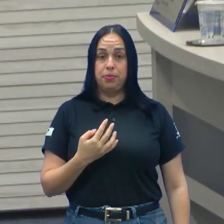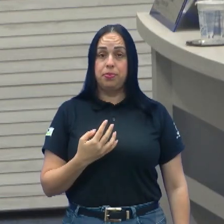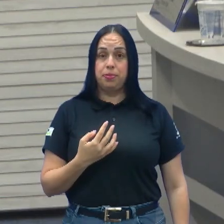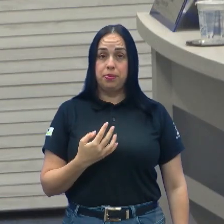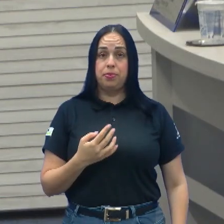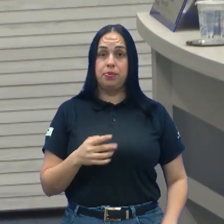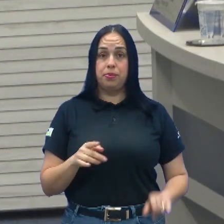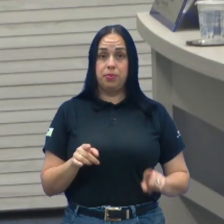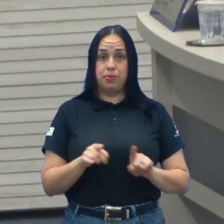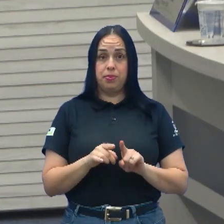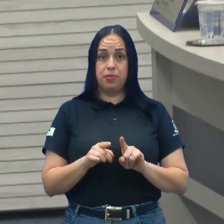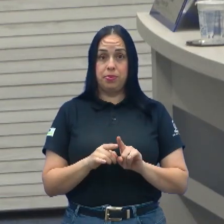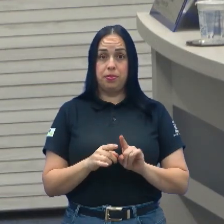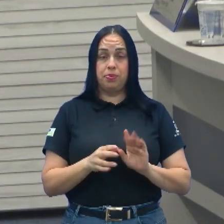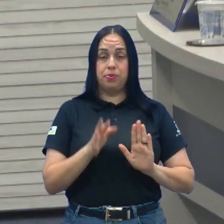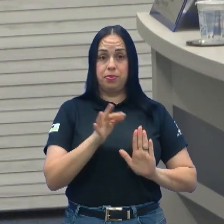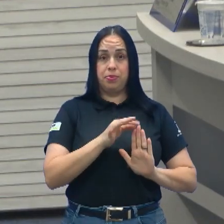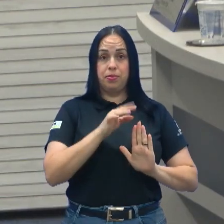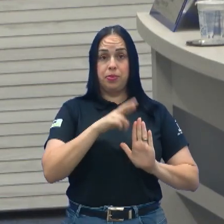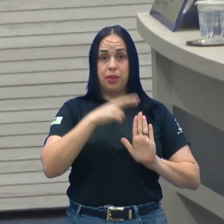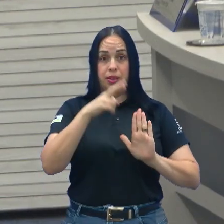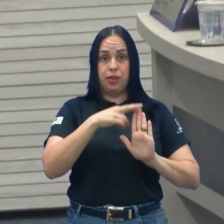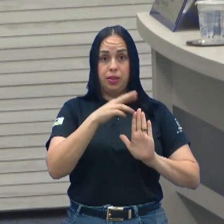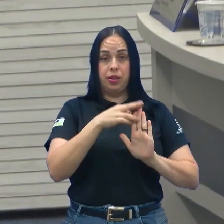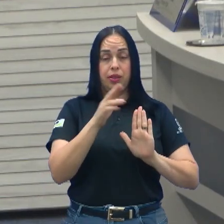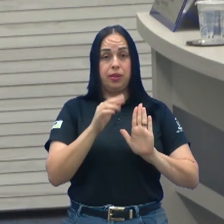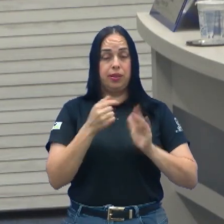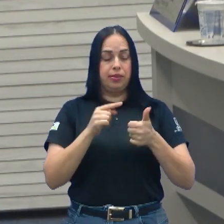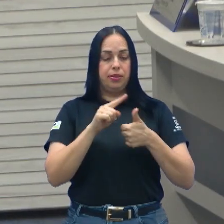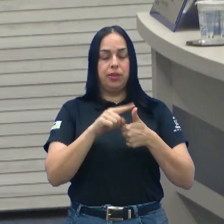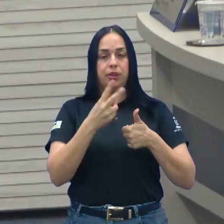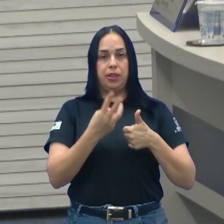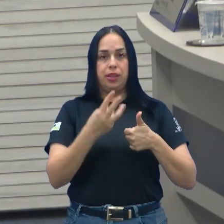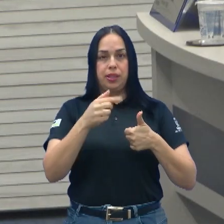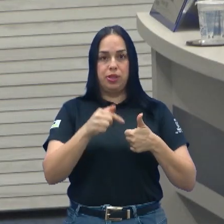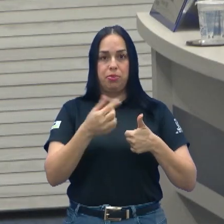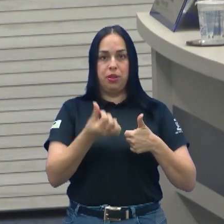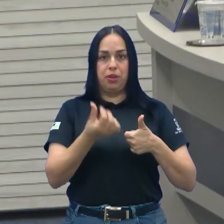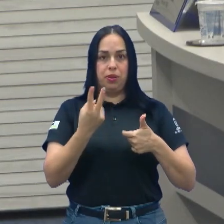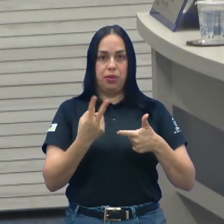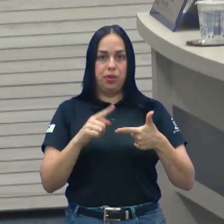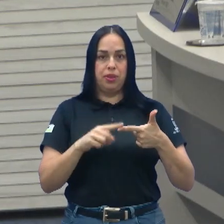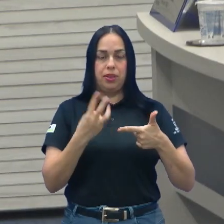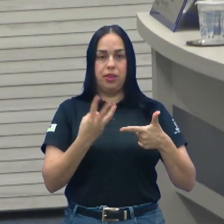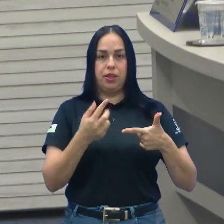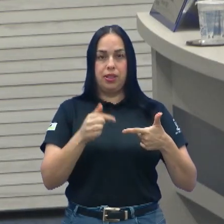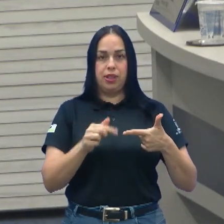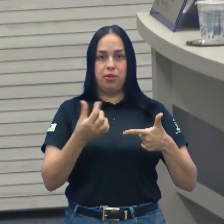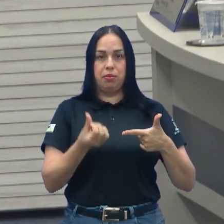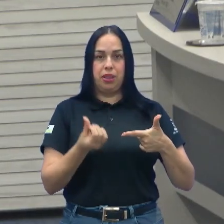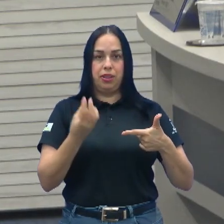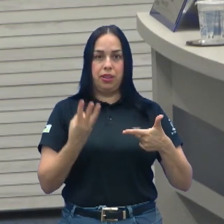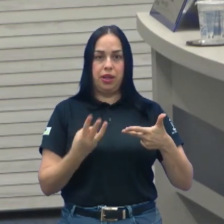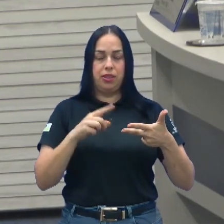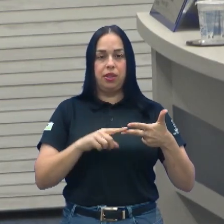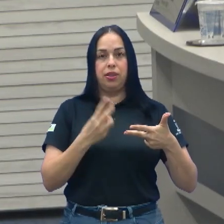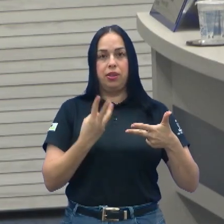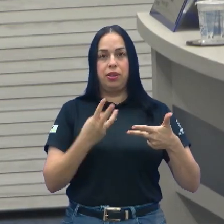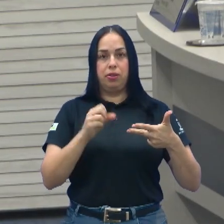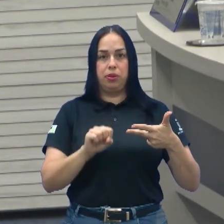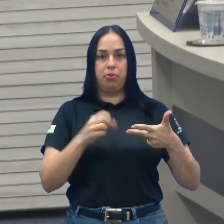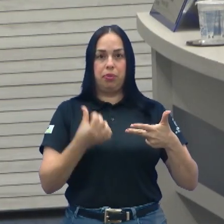Destaque dos seguintes requerimentos, senhor presidente: 3762, 3763, 3864,